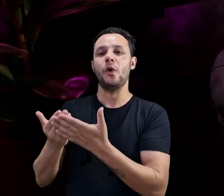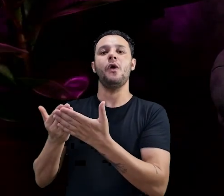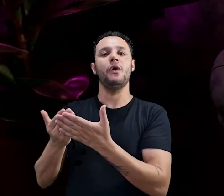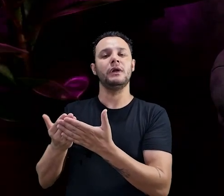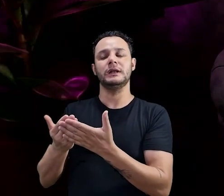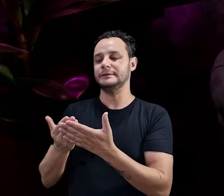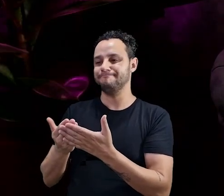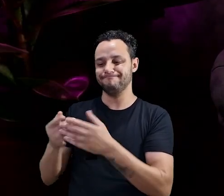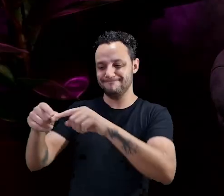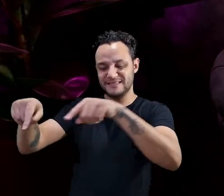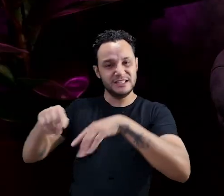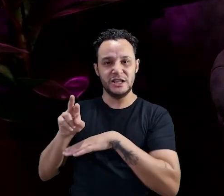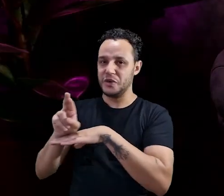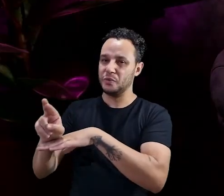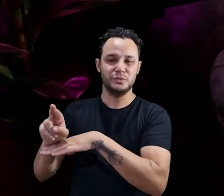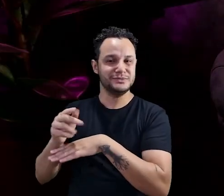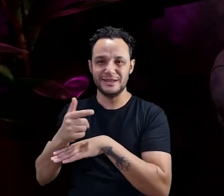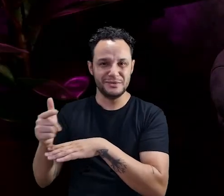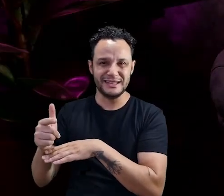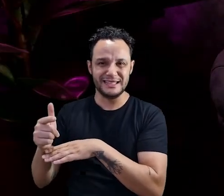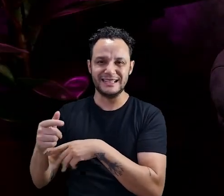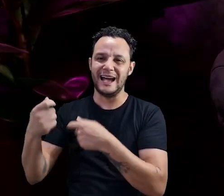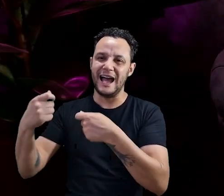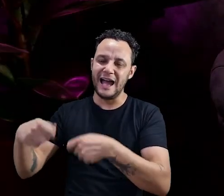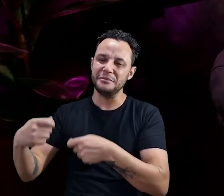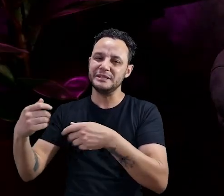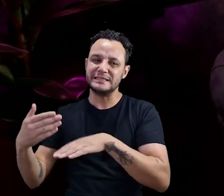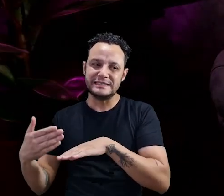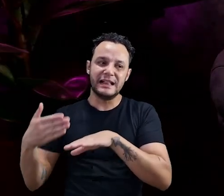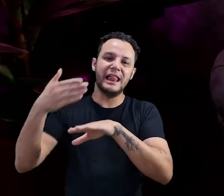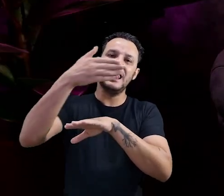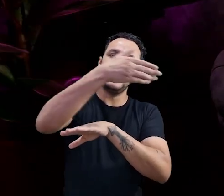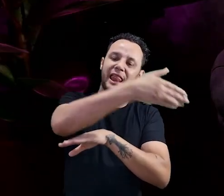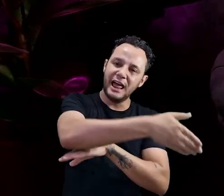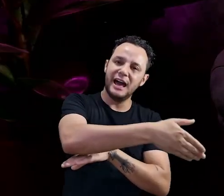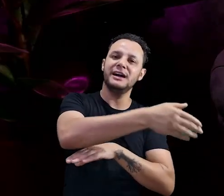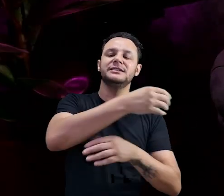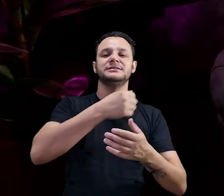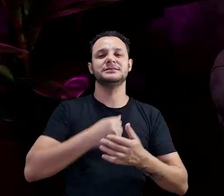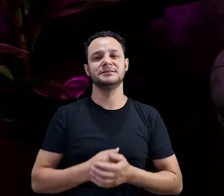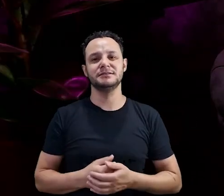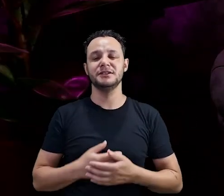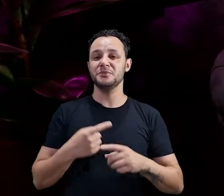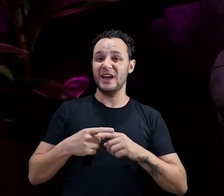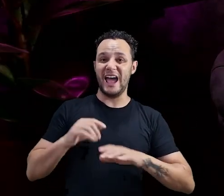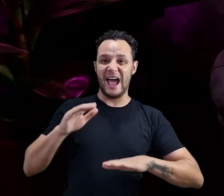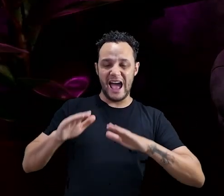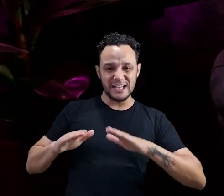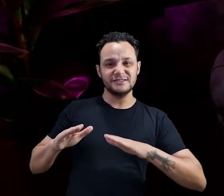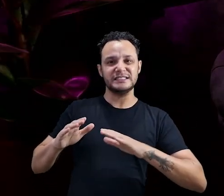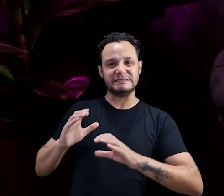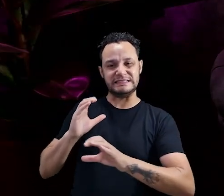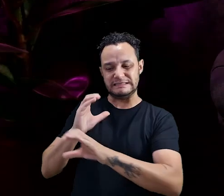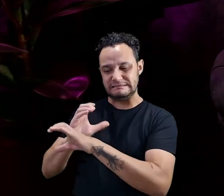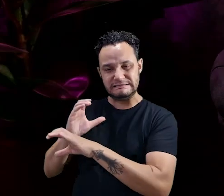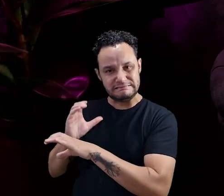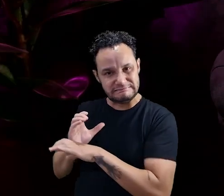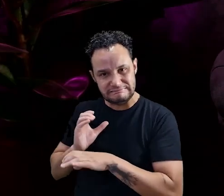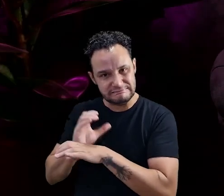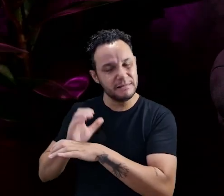nossa escola e usar a sala de recursos de outra escola. Porque se eventualmente a gente já tem dificuldades